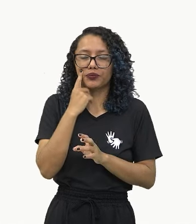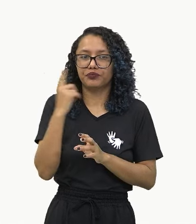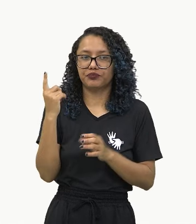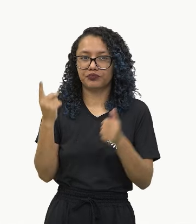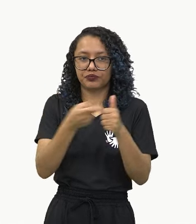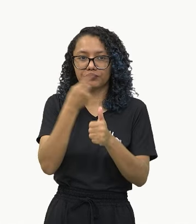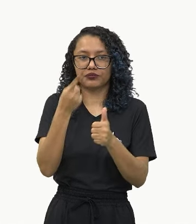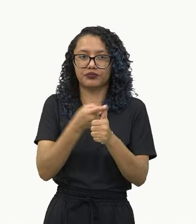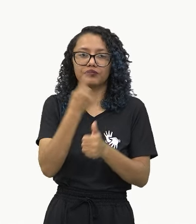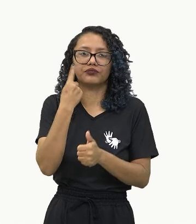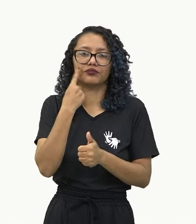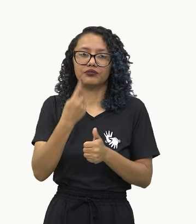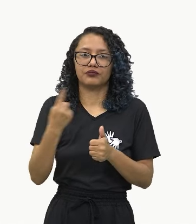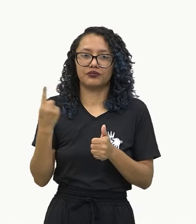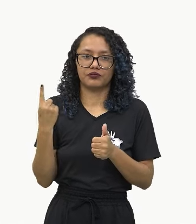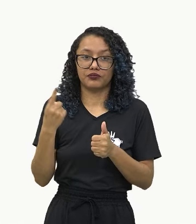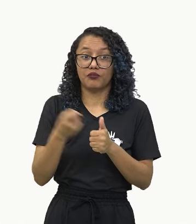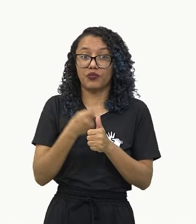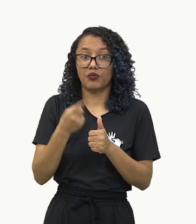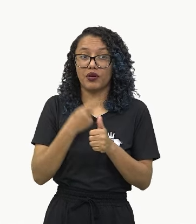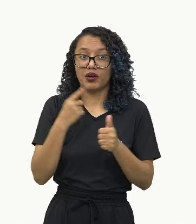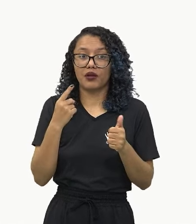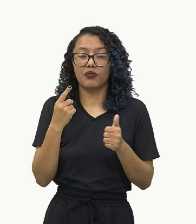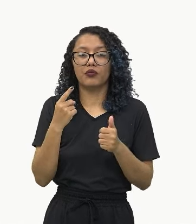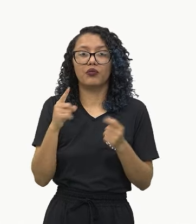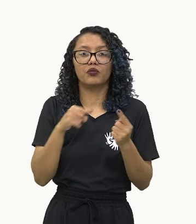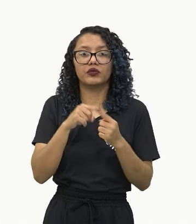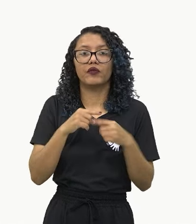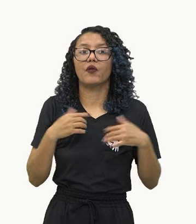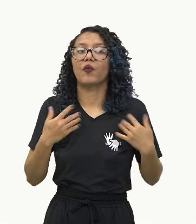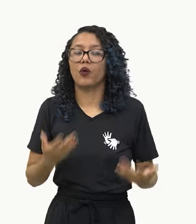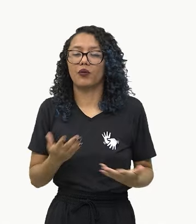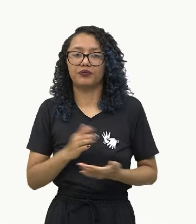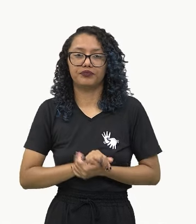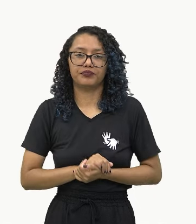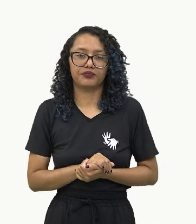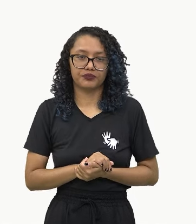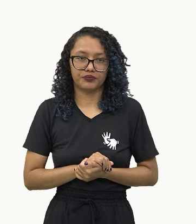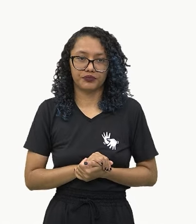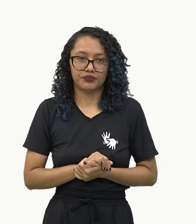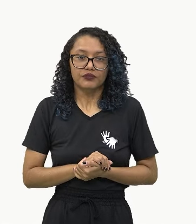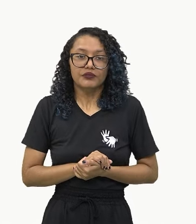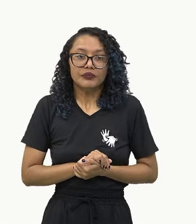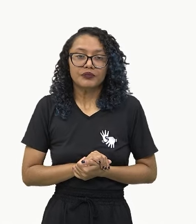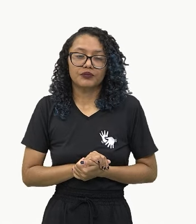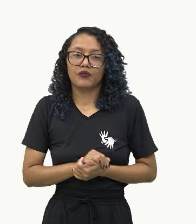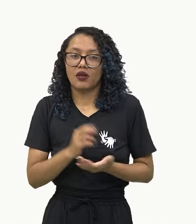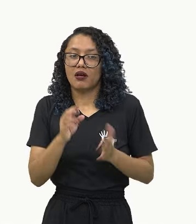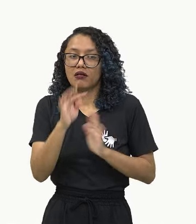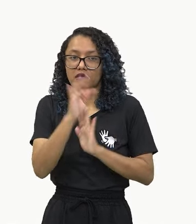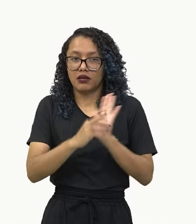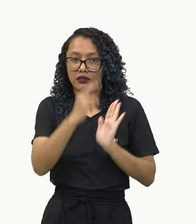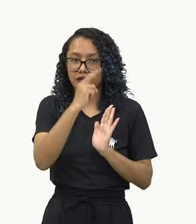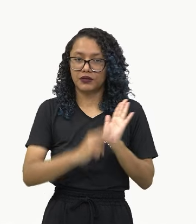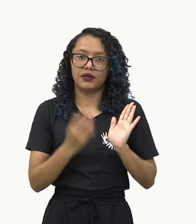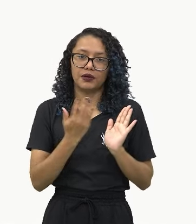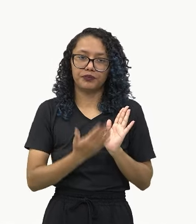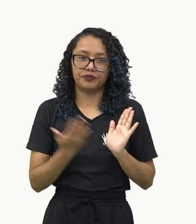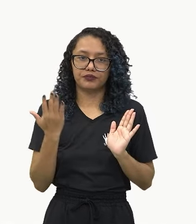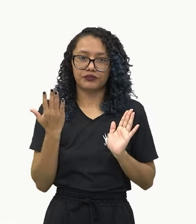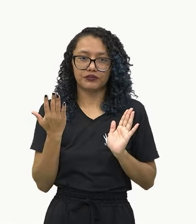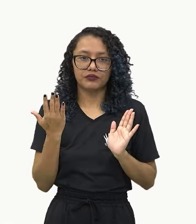momento, né? Primeiro uso, ações que han terminado em um período de tempo que